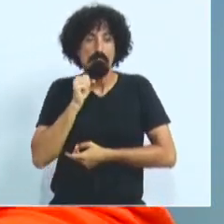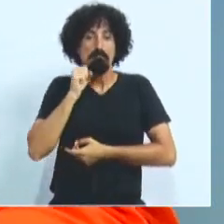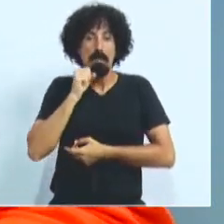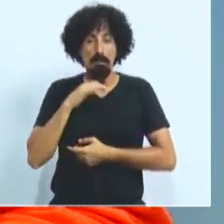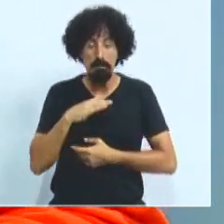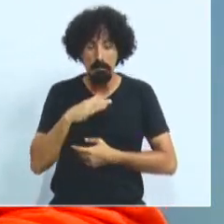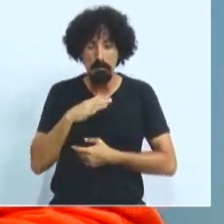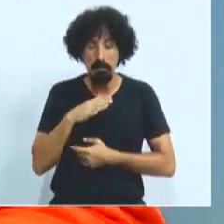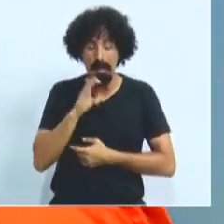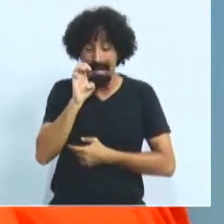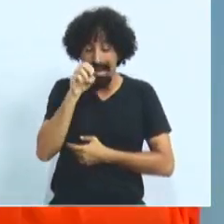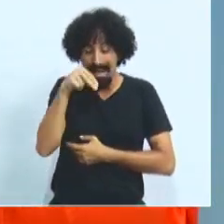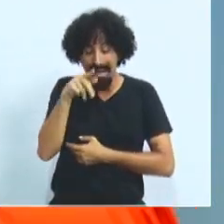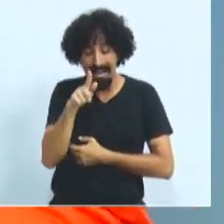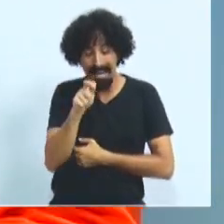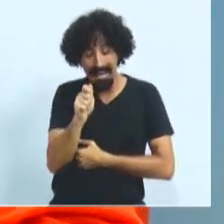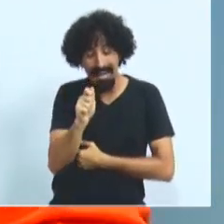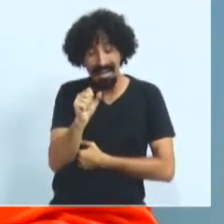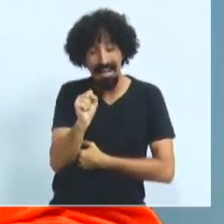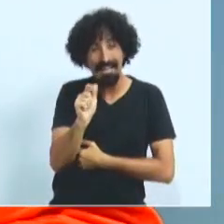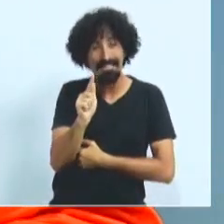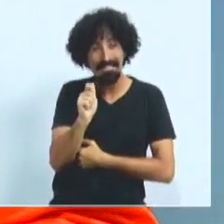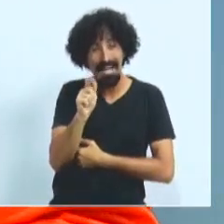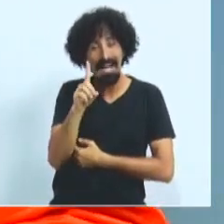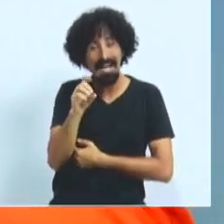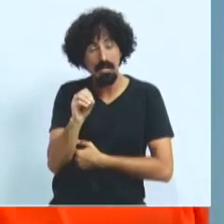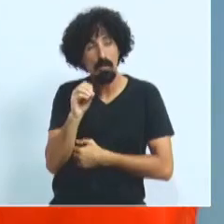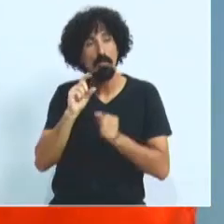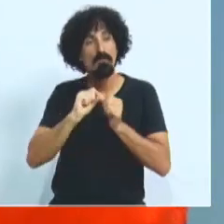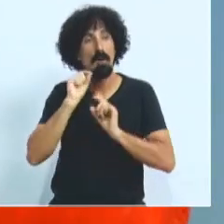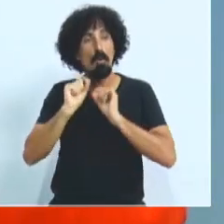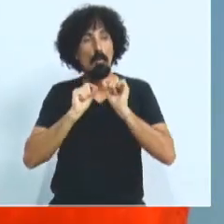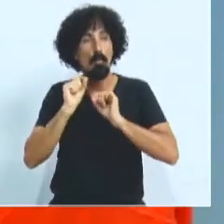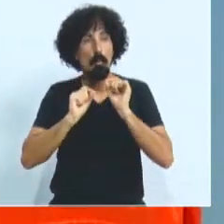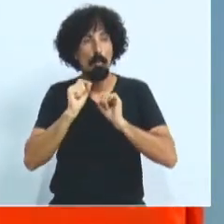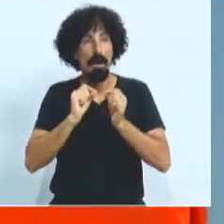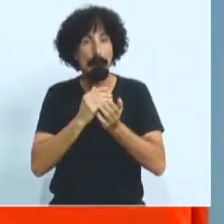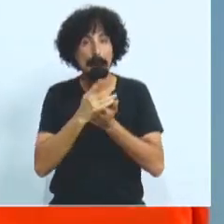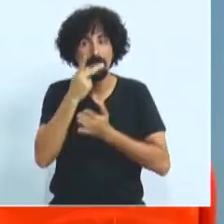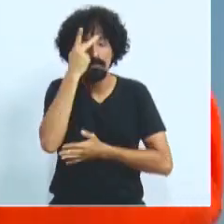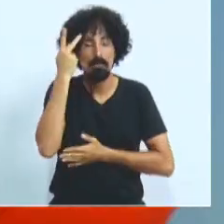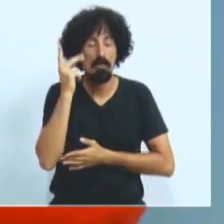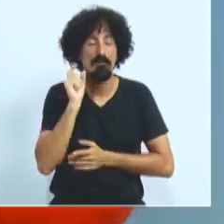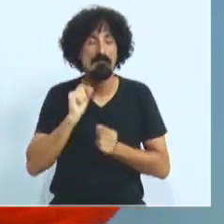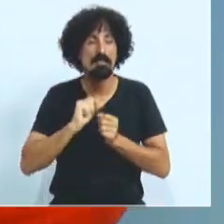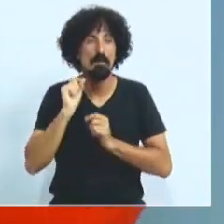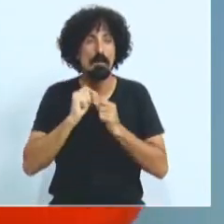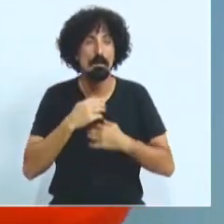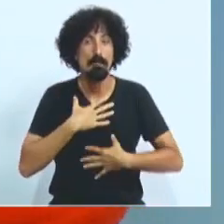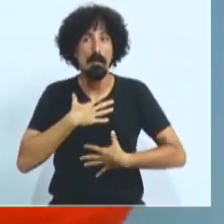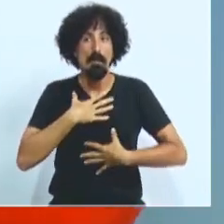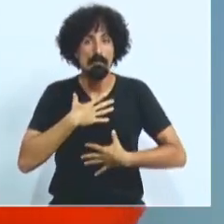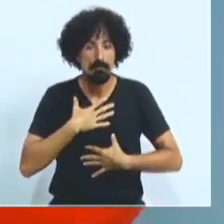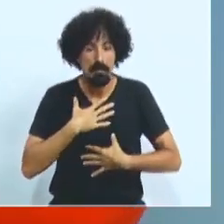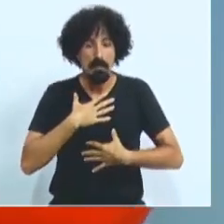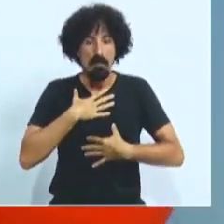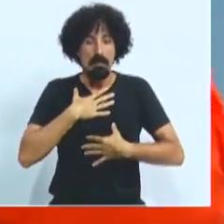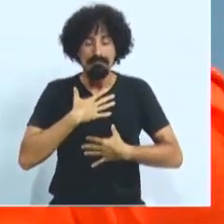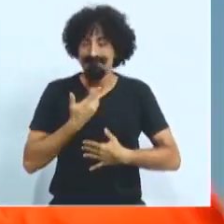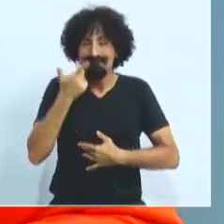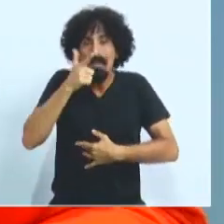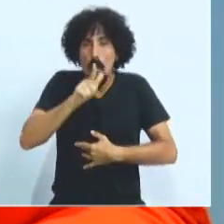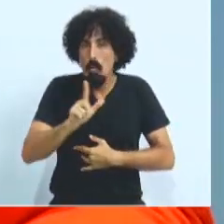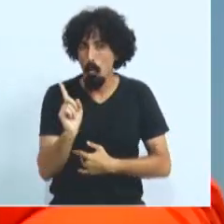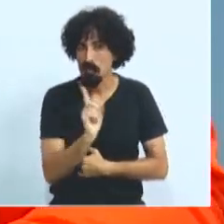ou se ele se engasgou mesmo com algum líquido, né, deu uma broncoaspiração. Ele vai começar a puxar o ar, né? Normalmente a pessoa tenta tirar com a mão aqui, ela